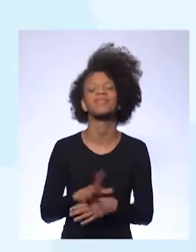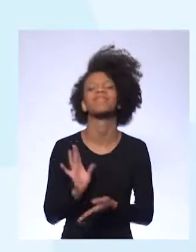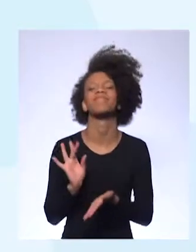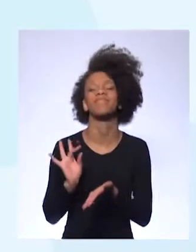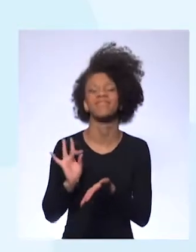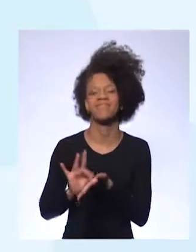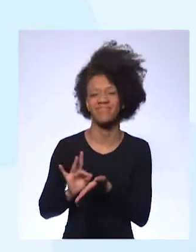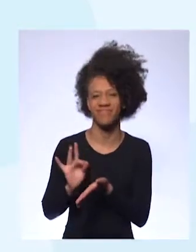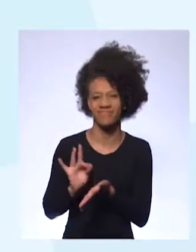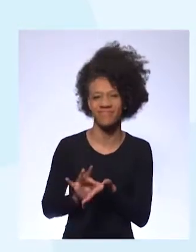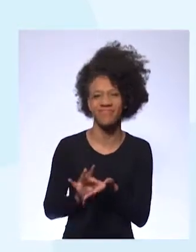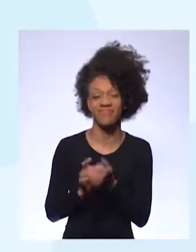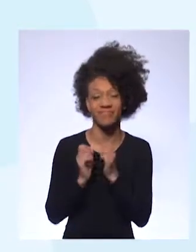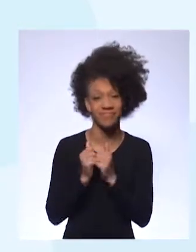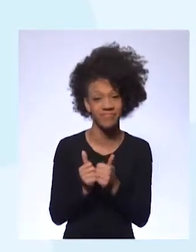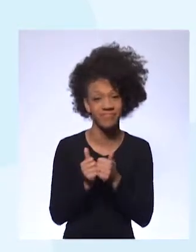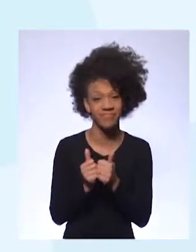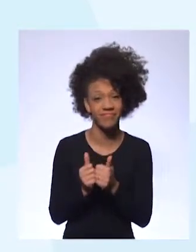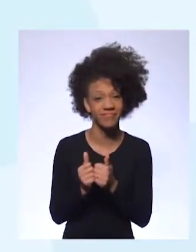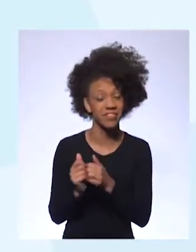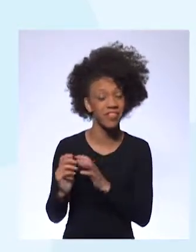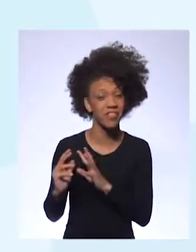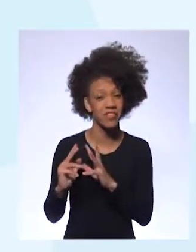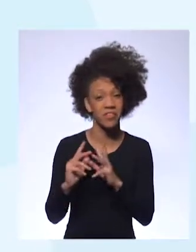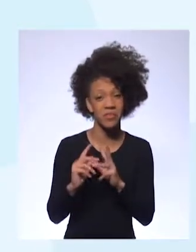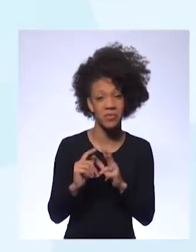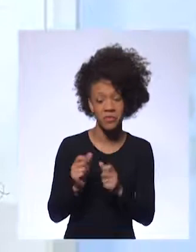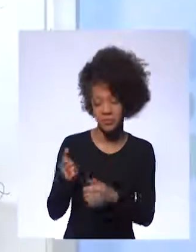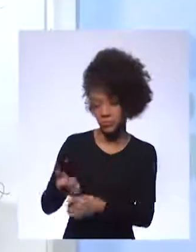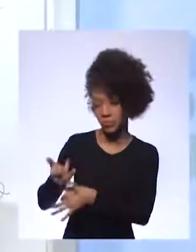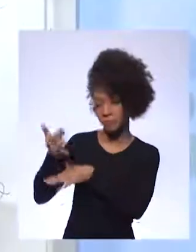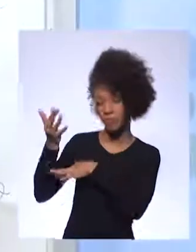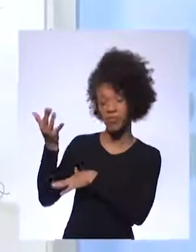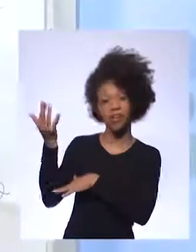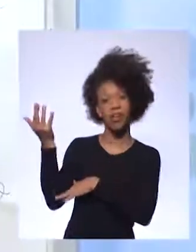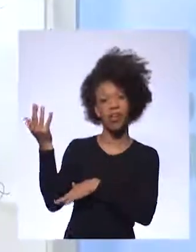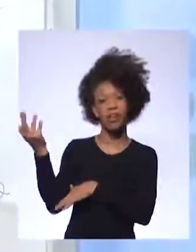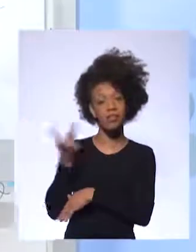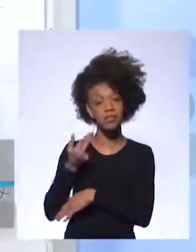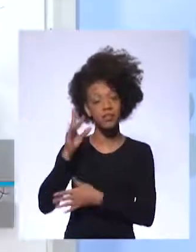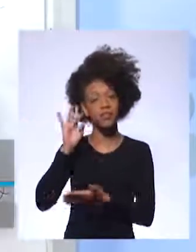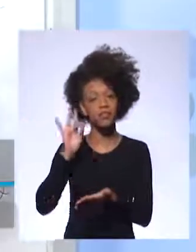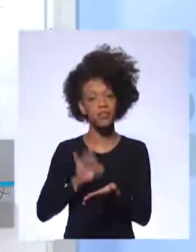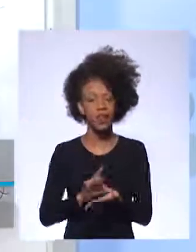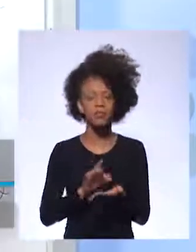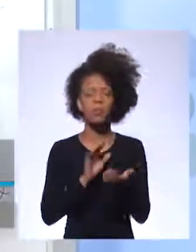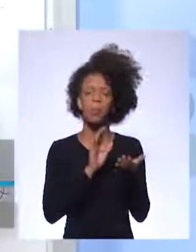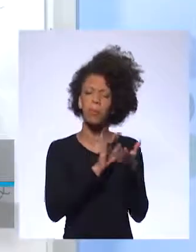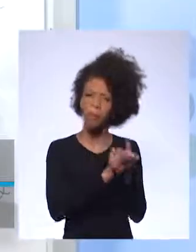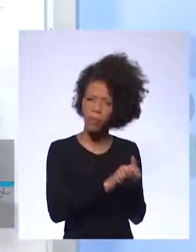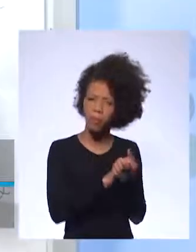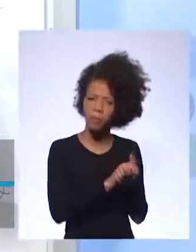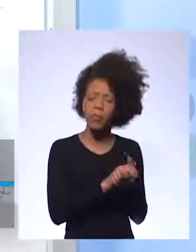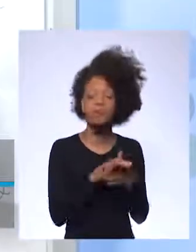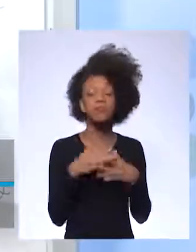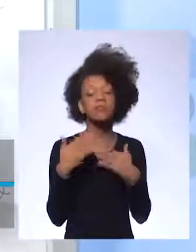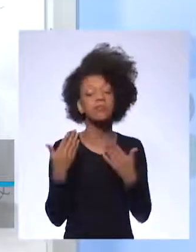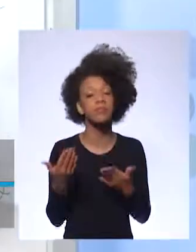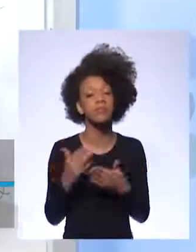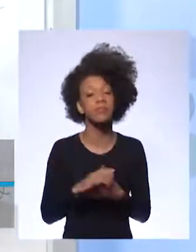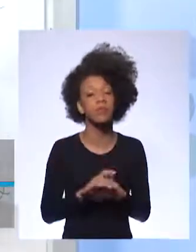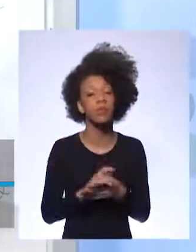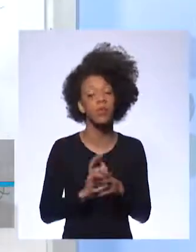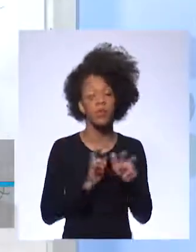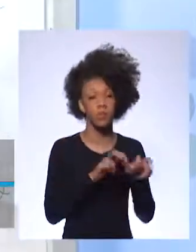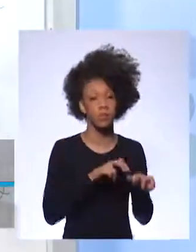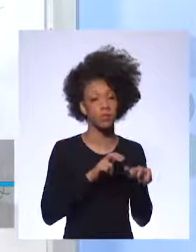Fato muito bem o chat todo professora respondeu fato parabéns então Realmente nós temos aí com